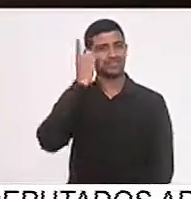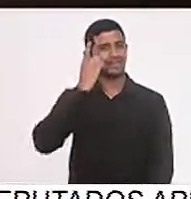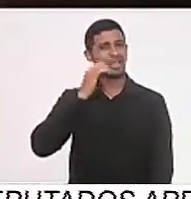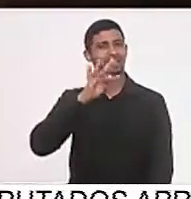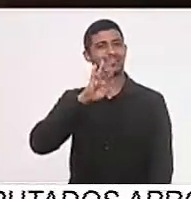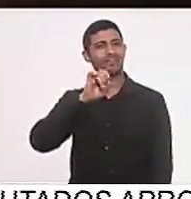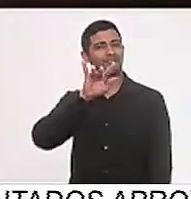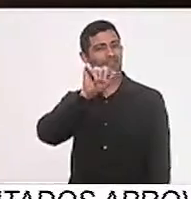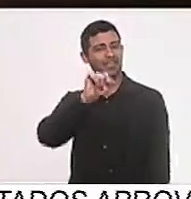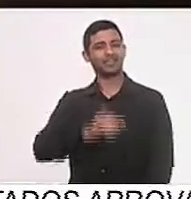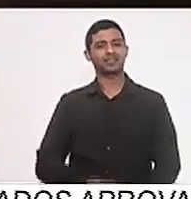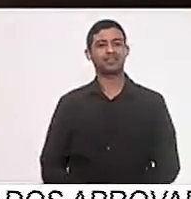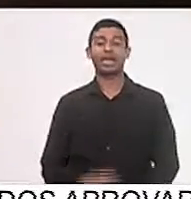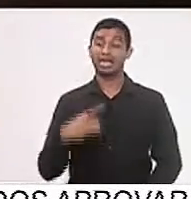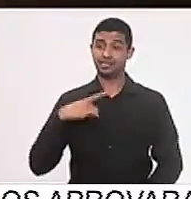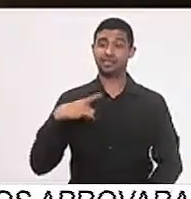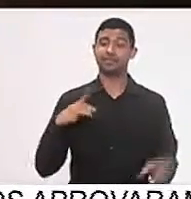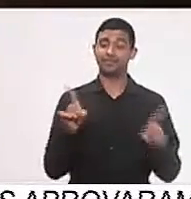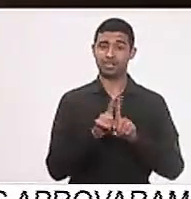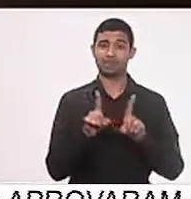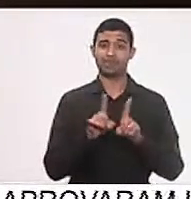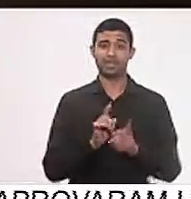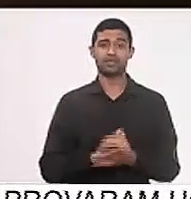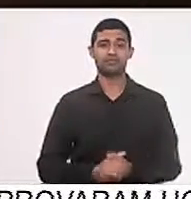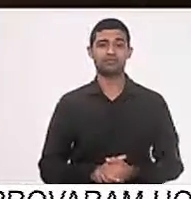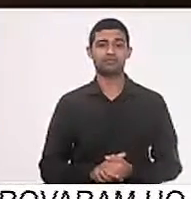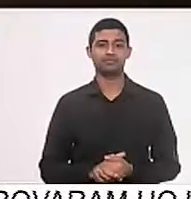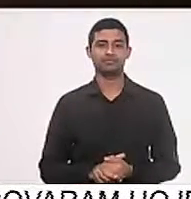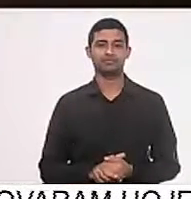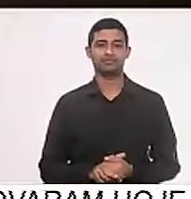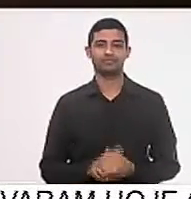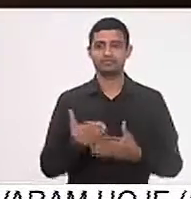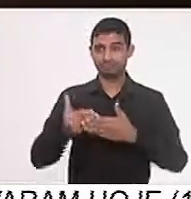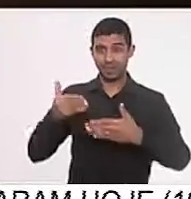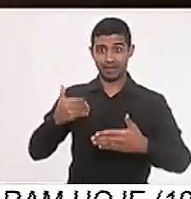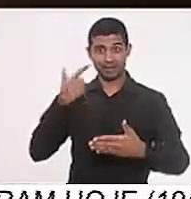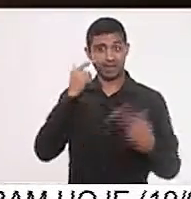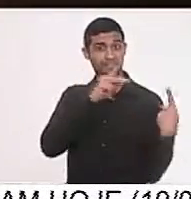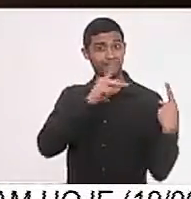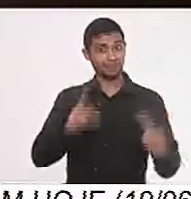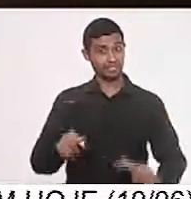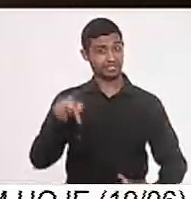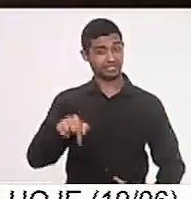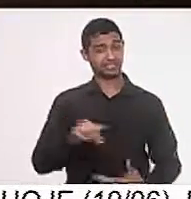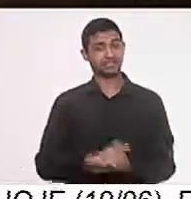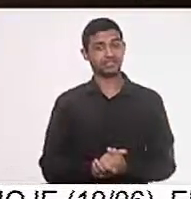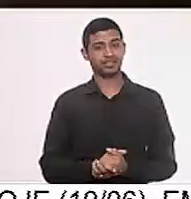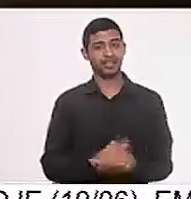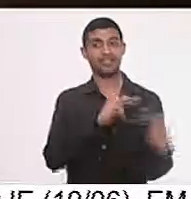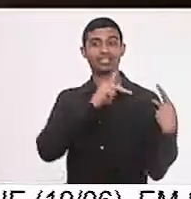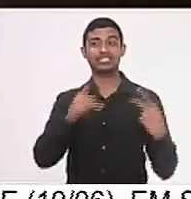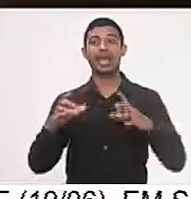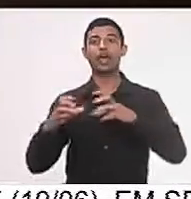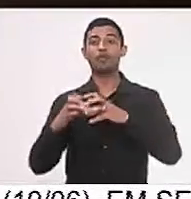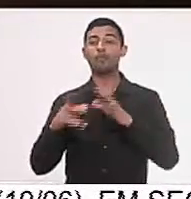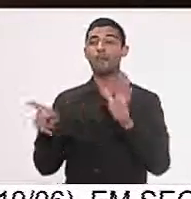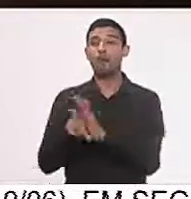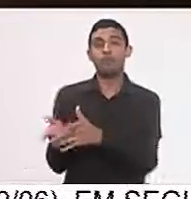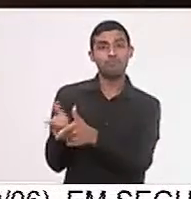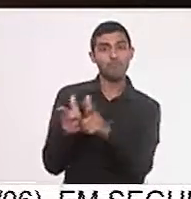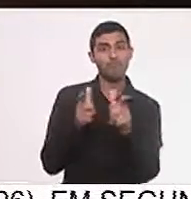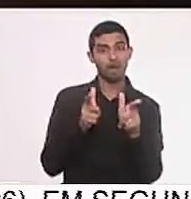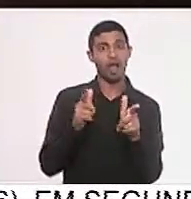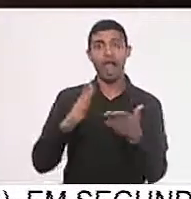Freitas. Tivemos, inclusive, recentemente, uma visita a um clube de tiro.